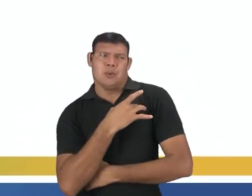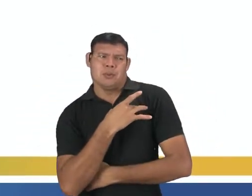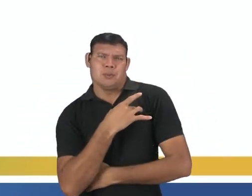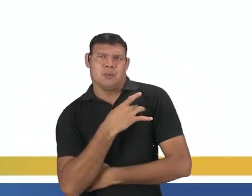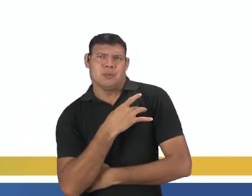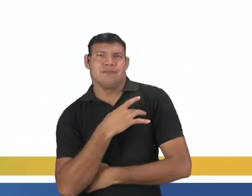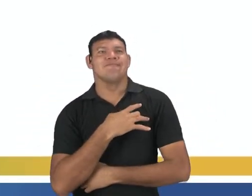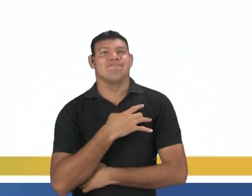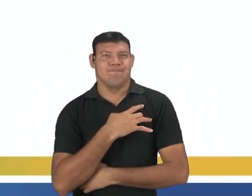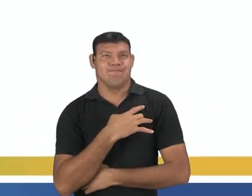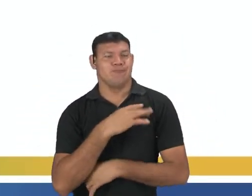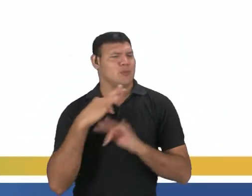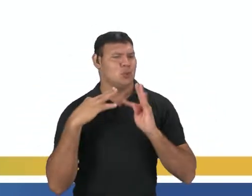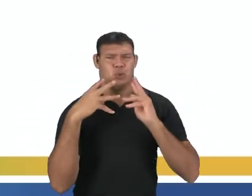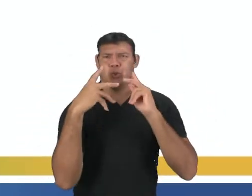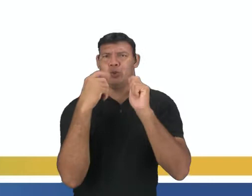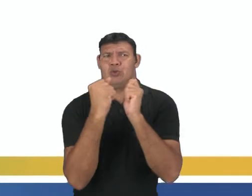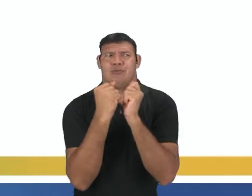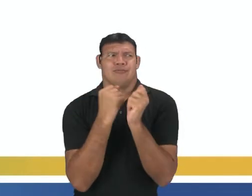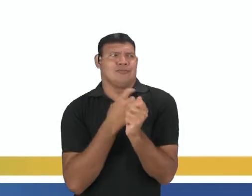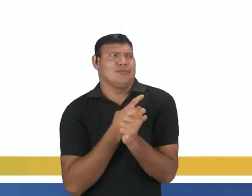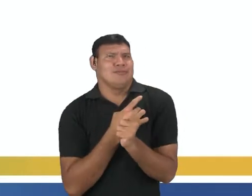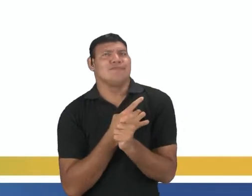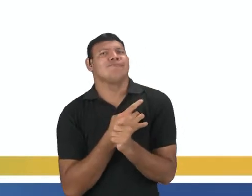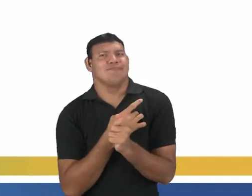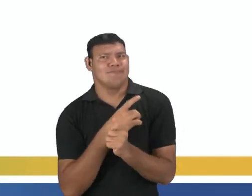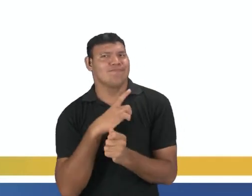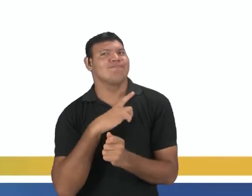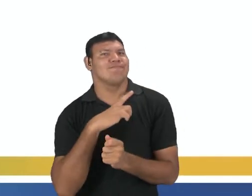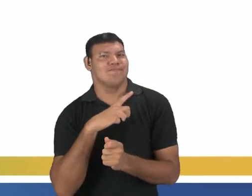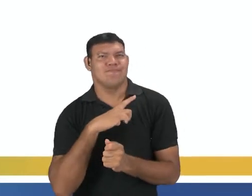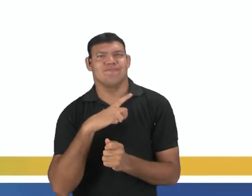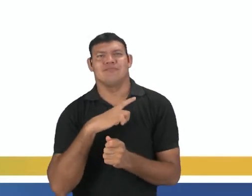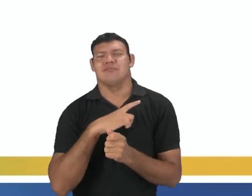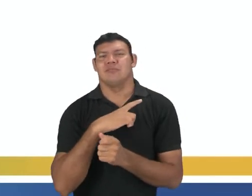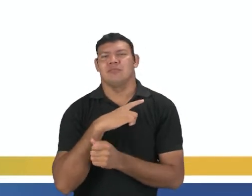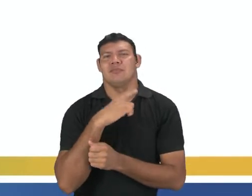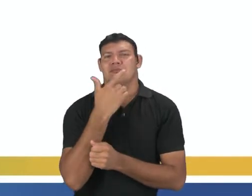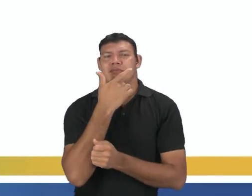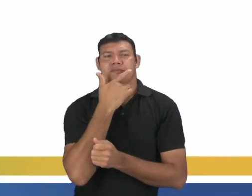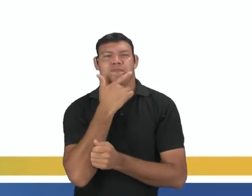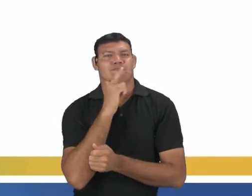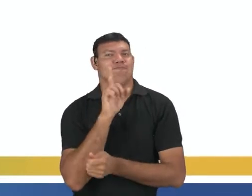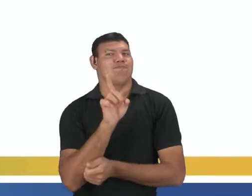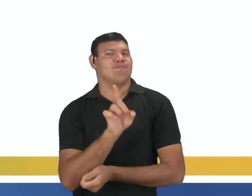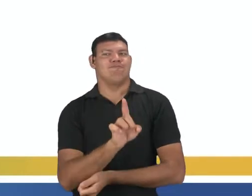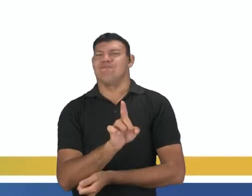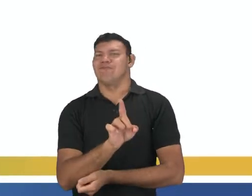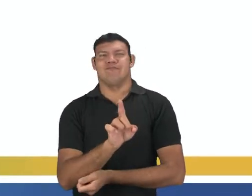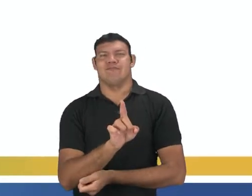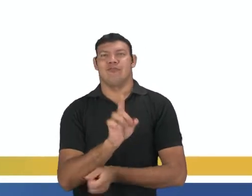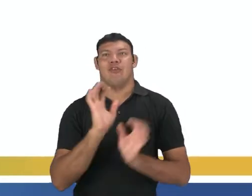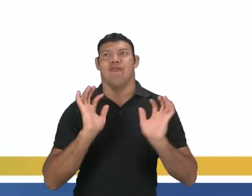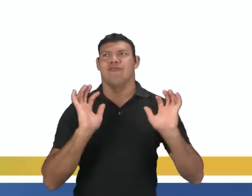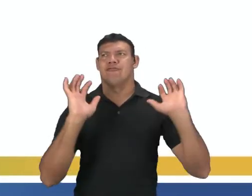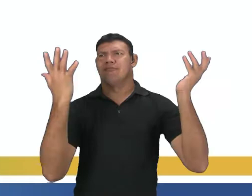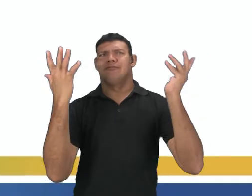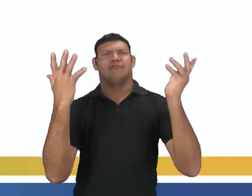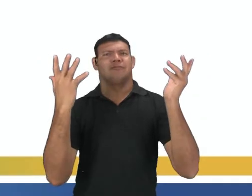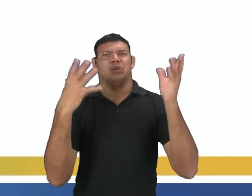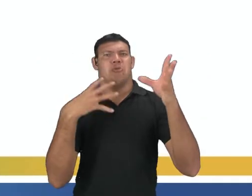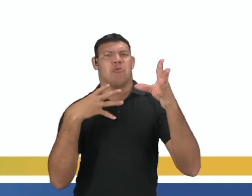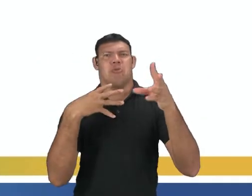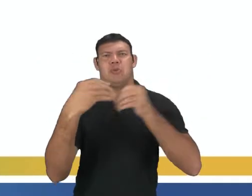medo. Tinha medo de tudo aquela Chapeuzinho. Já não ria, nem festa não